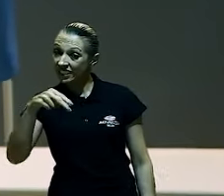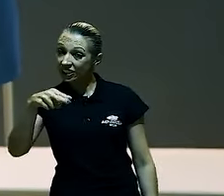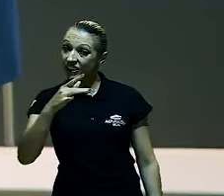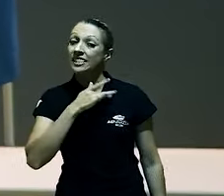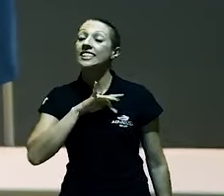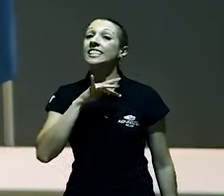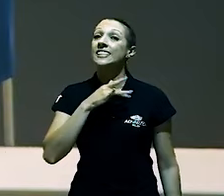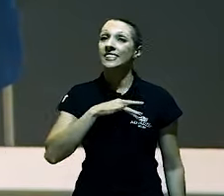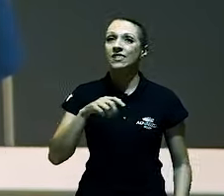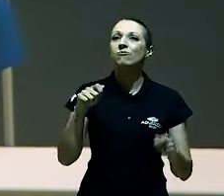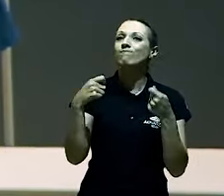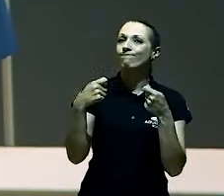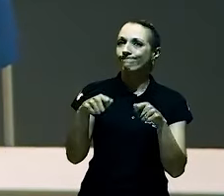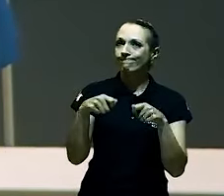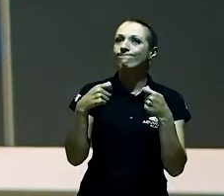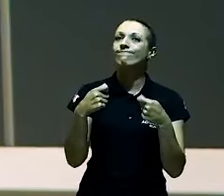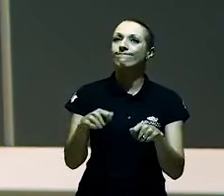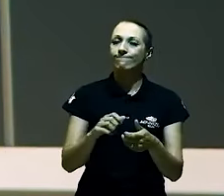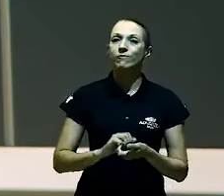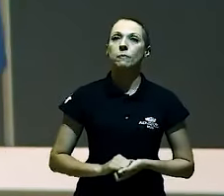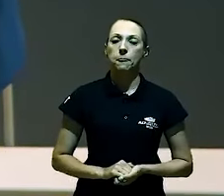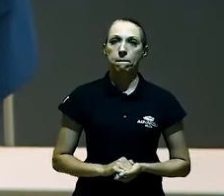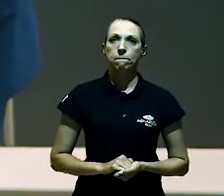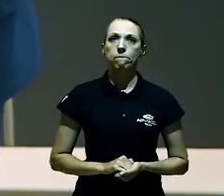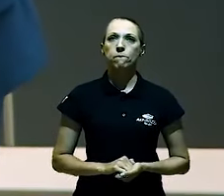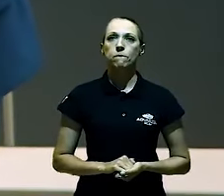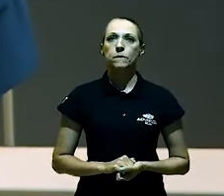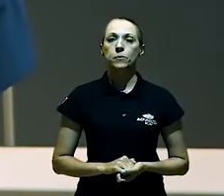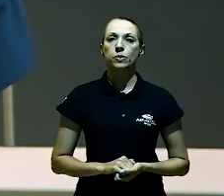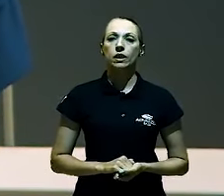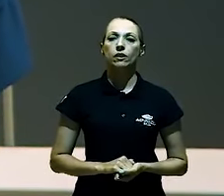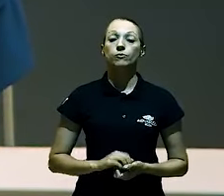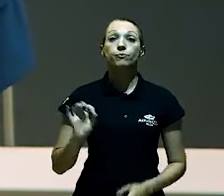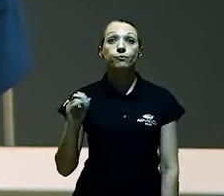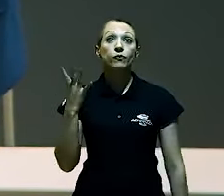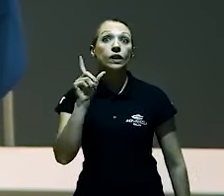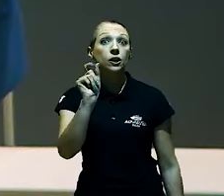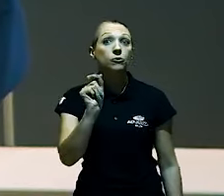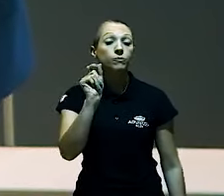misericórdia. E dentro desse contexto, algo interessante acontece, porque